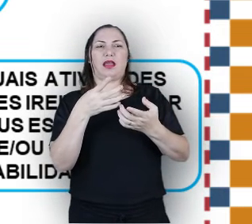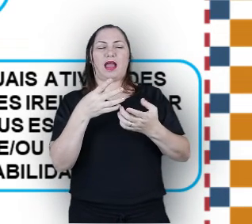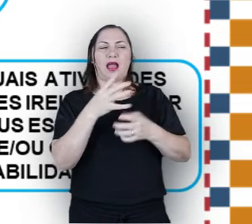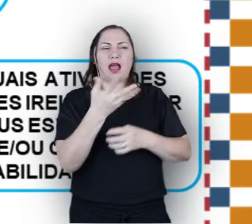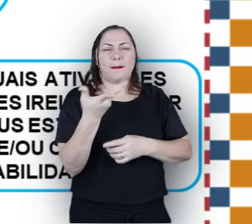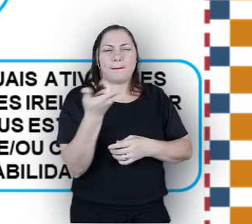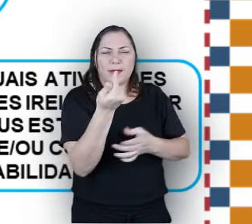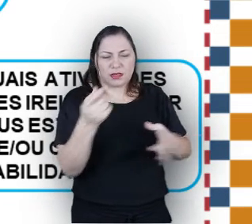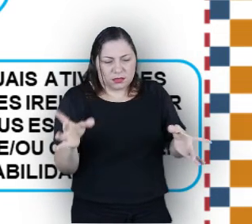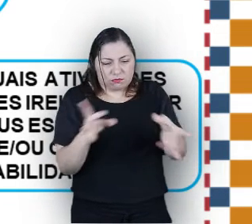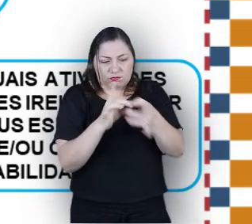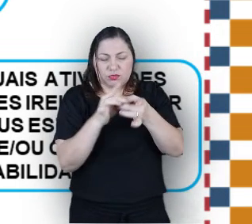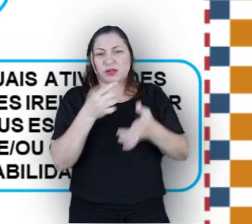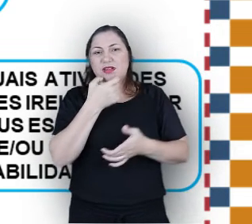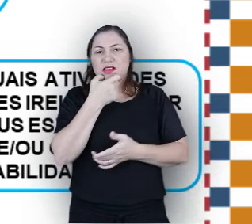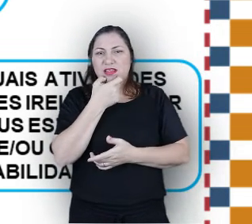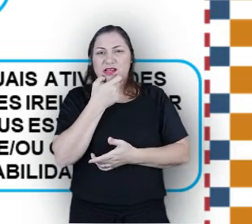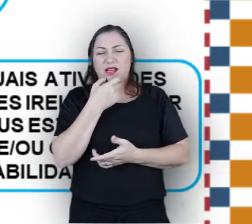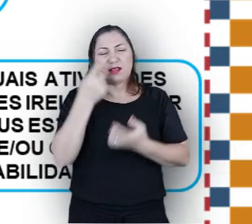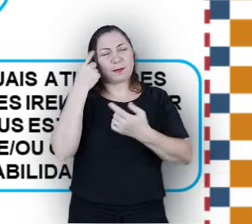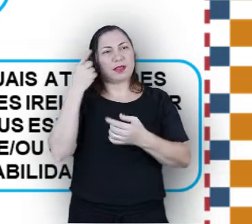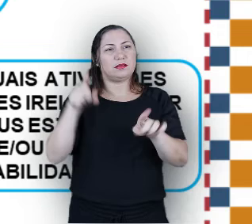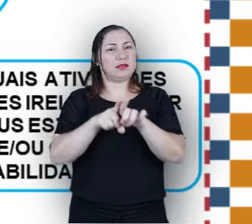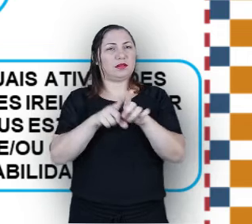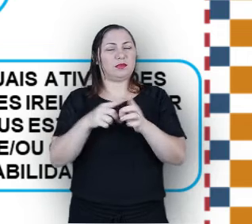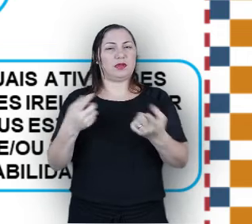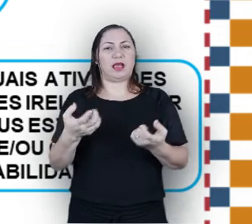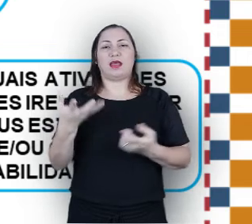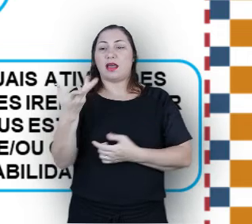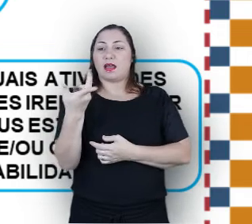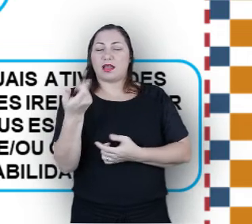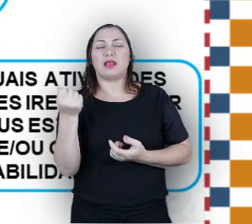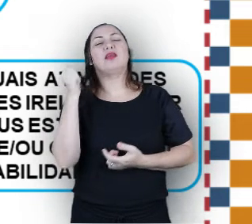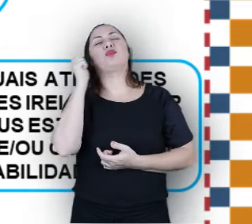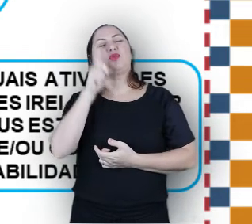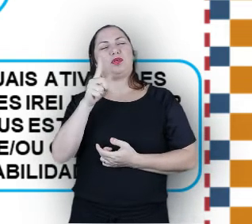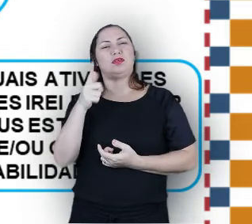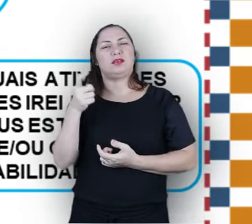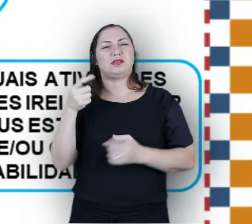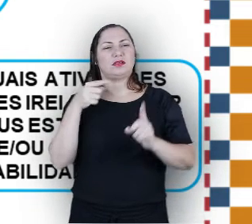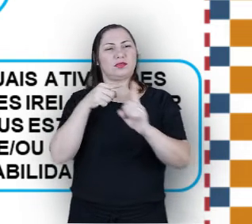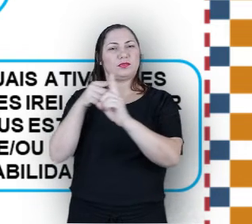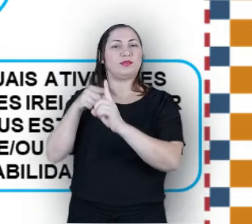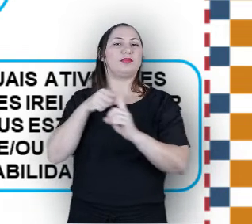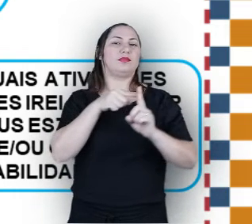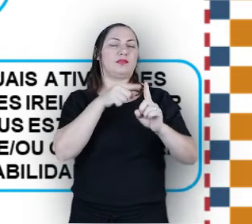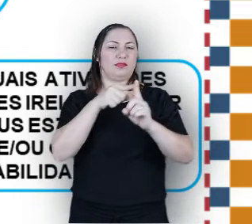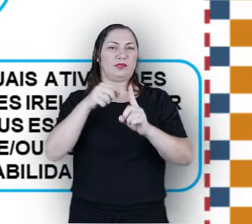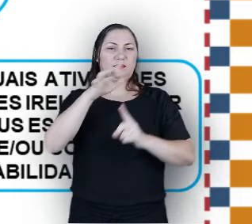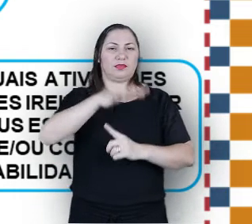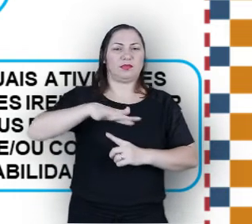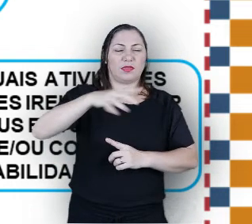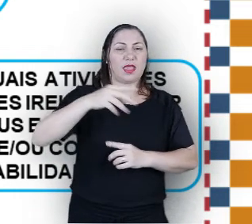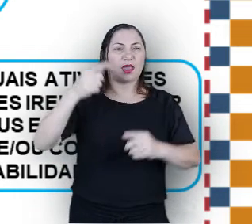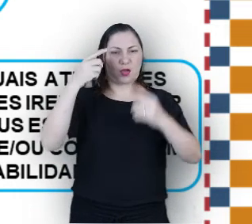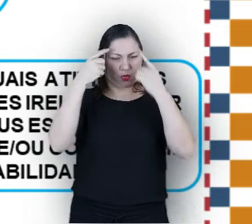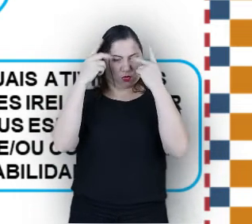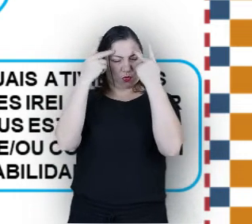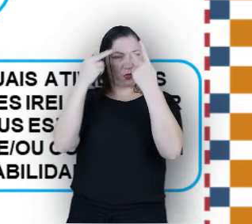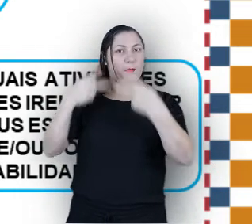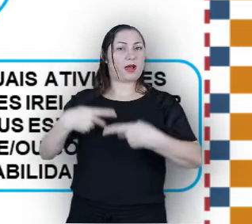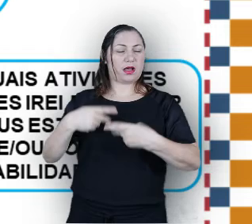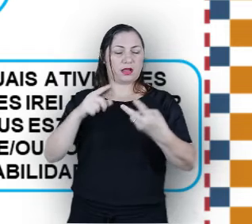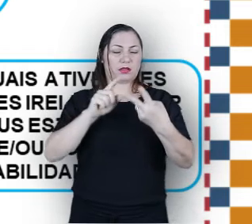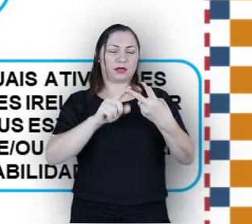da saúde, dentro da área de matemática. Sempre pensando nessas habilidades. E aí eu recorro para